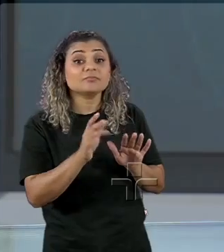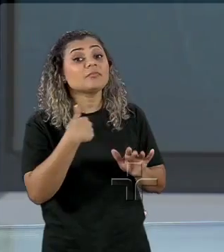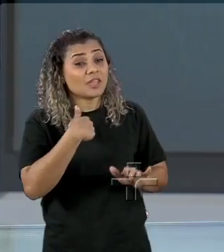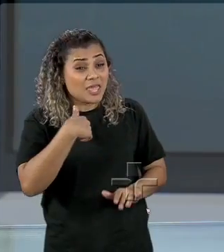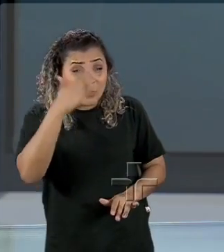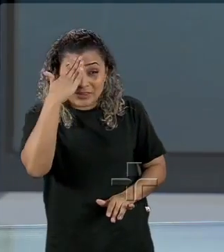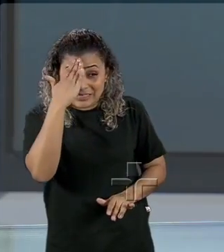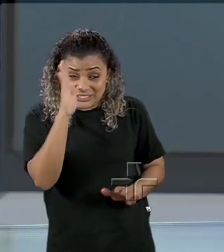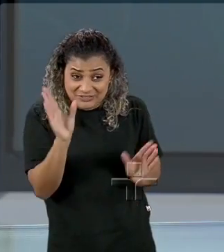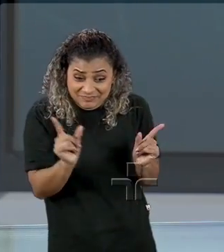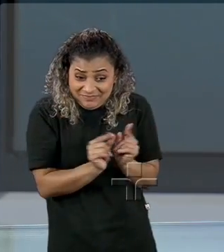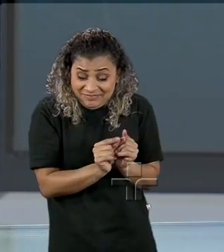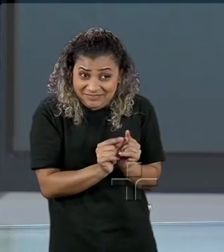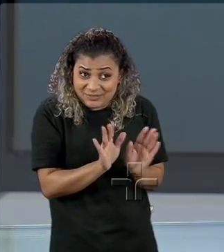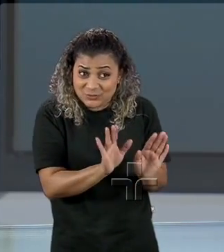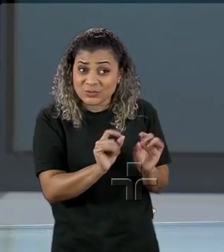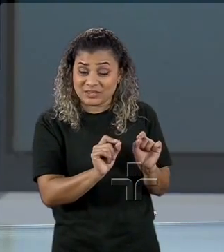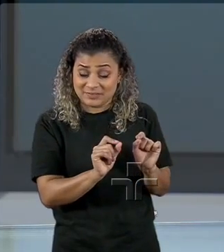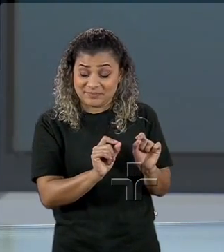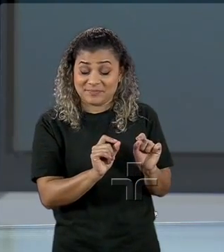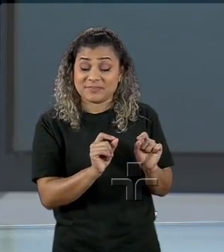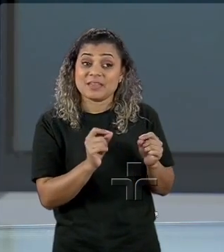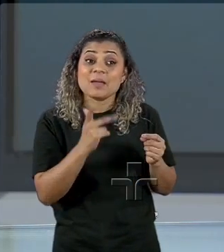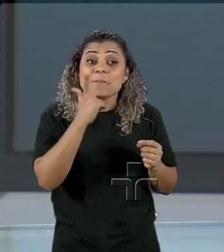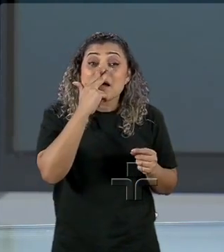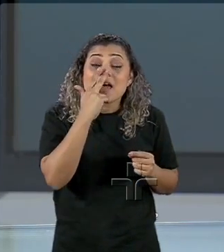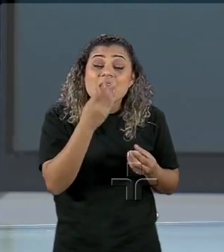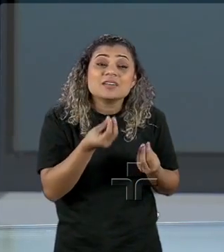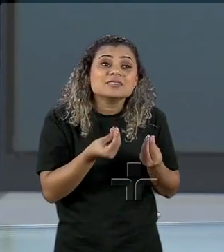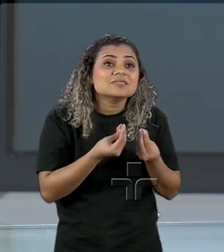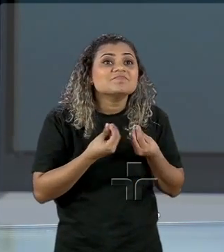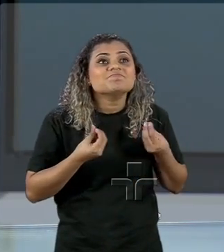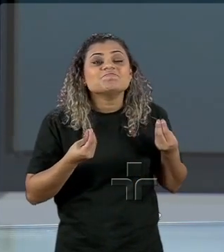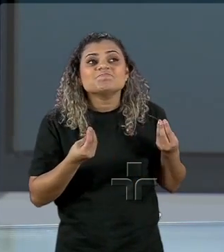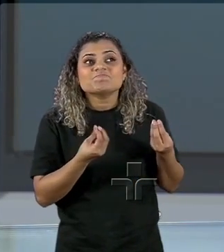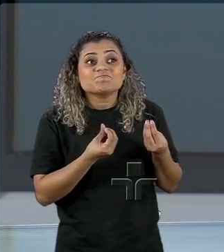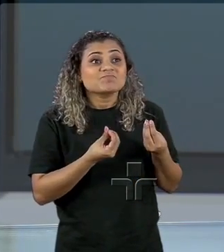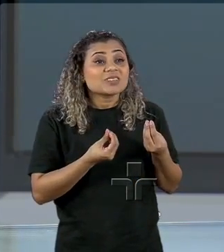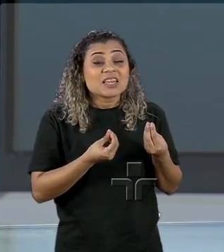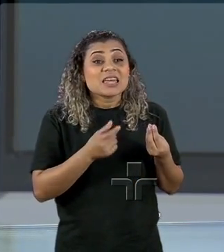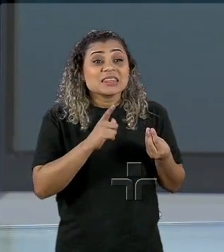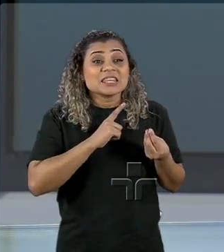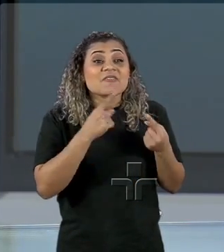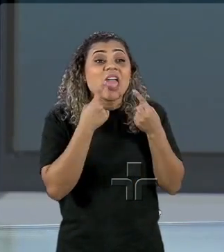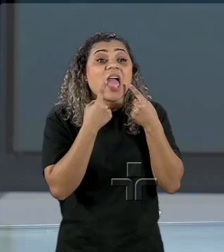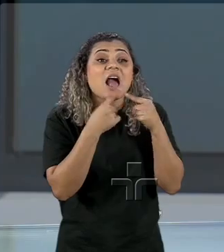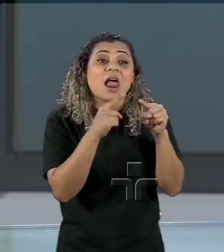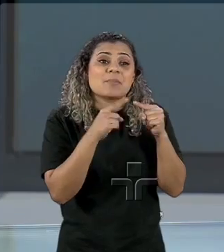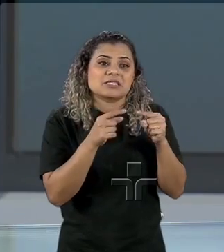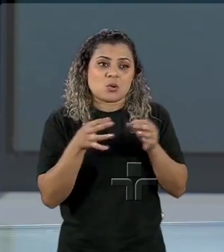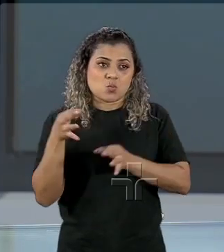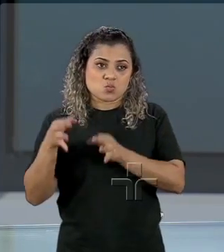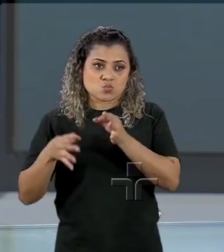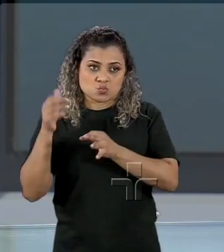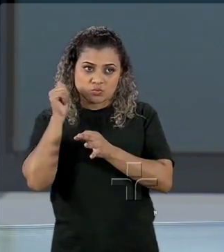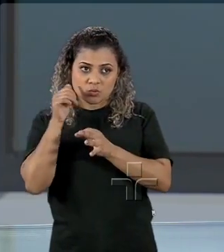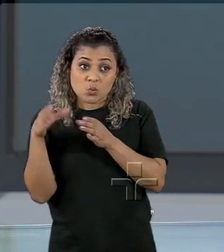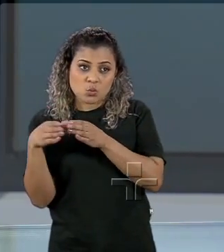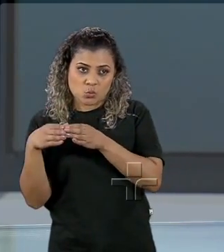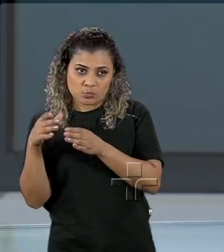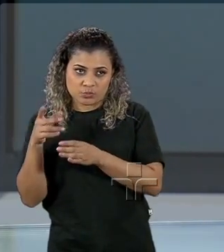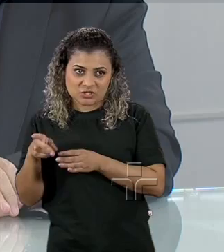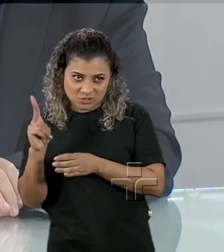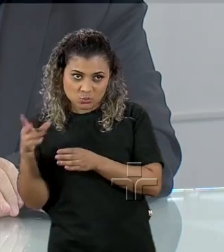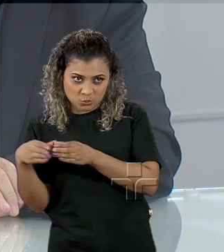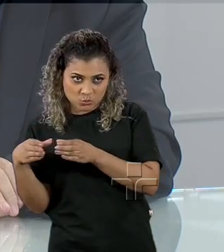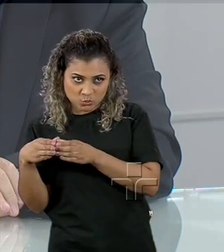entendi, se deu por efeito de uma reclamação ajuizada lá na segunda turma.